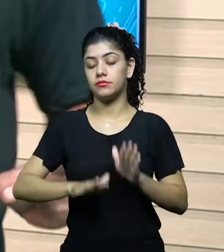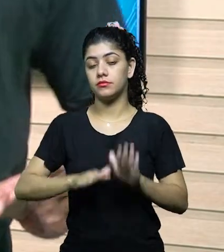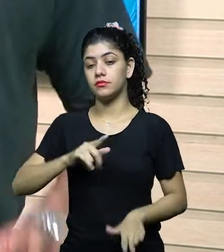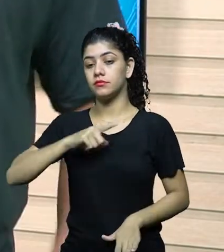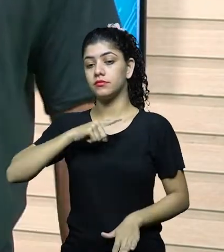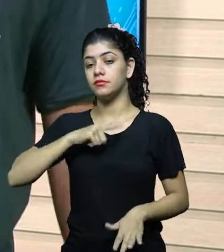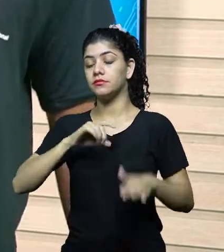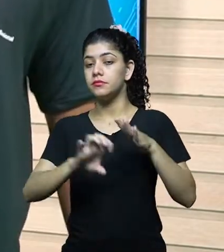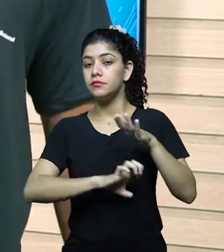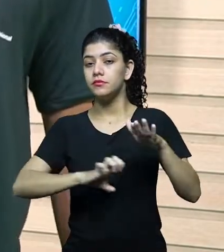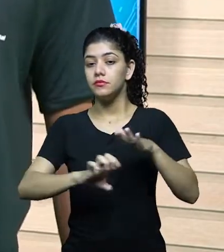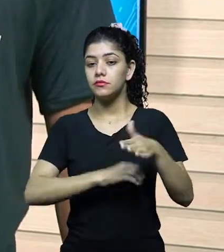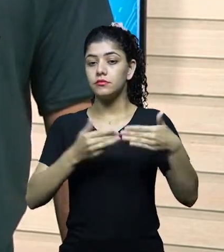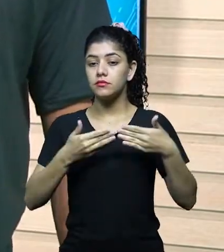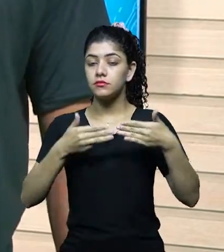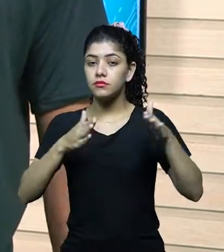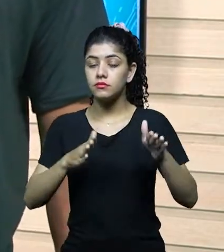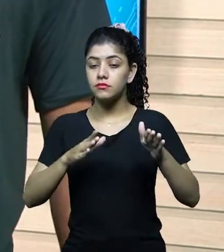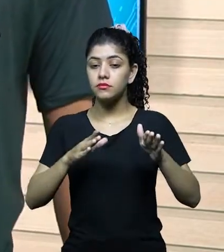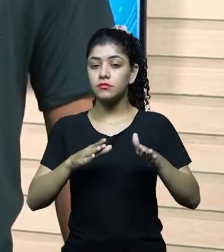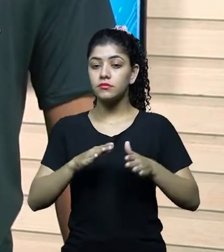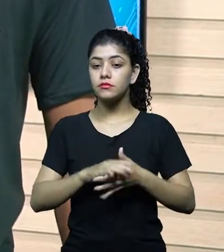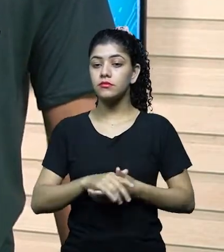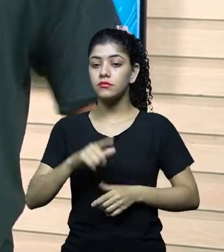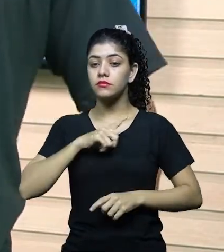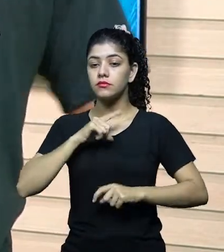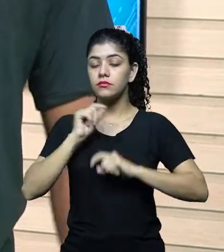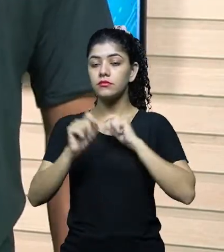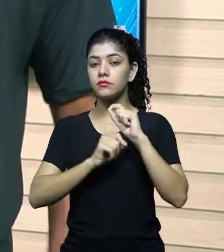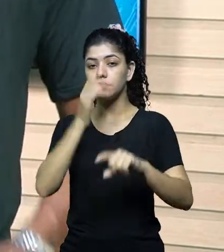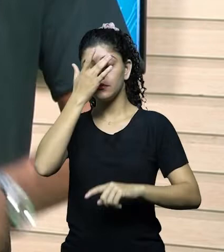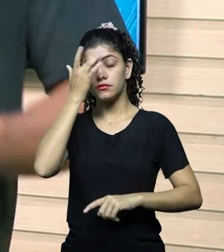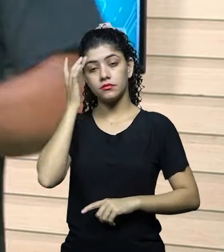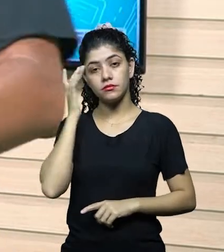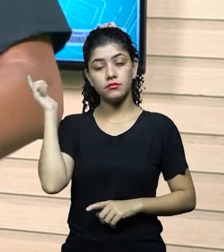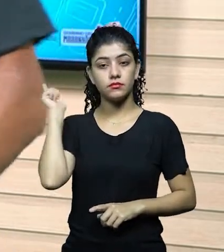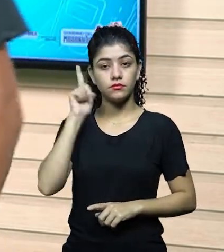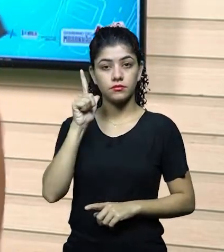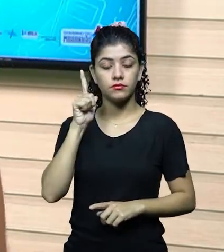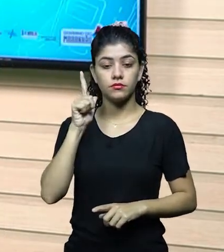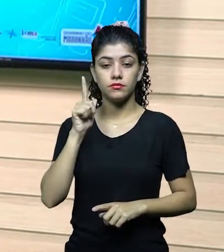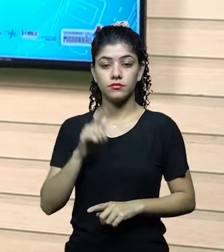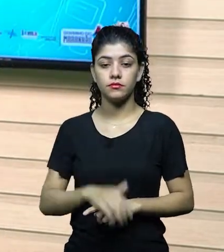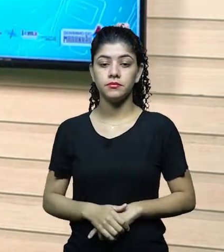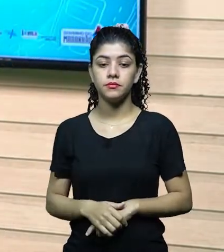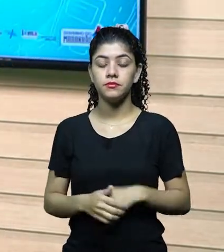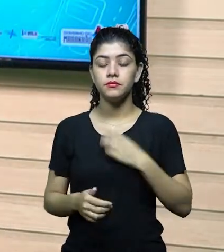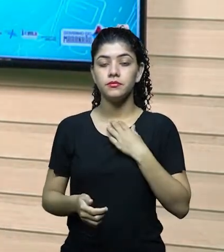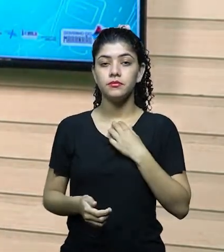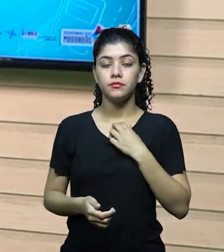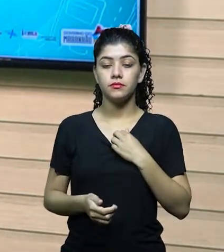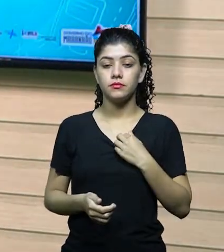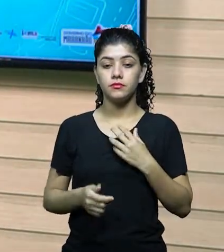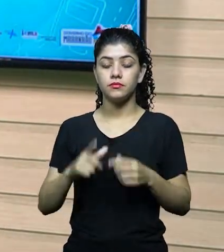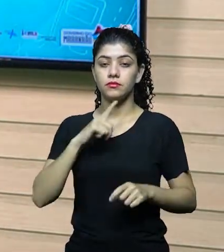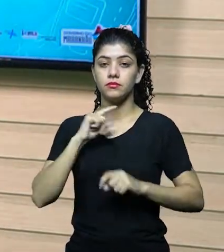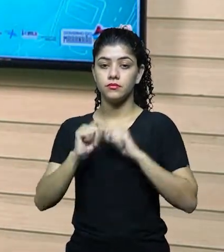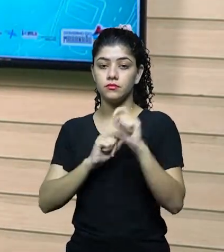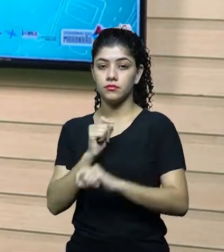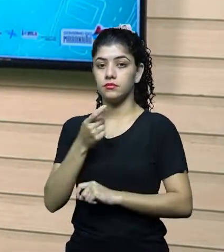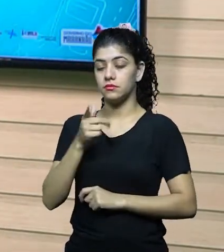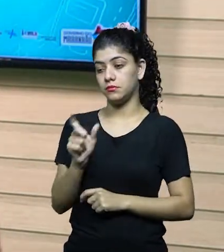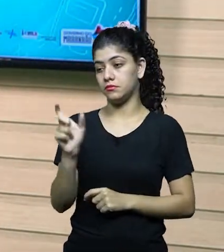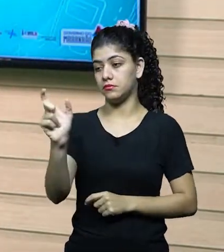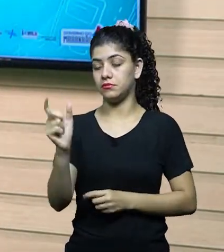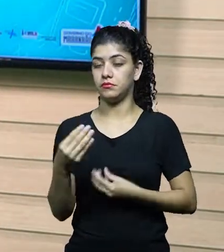tem uma empresa, abre uma conta corrente, e aí o gerente, quando ele lhe concede a conta corrente, ele automaticamente lhe